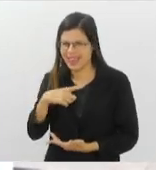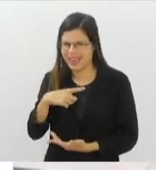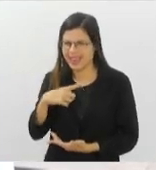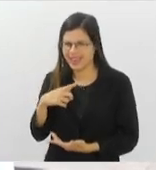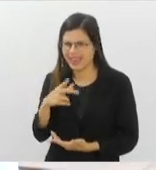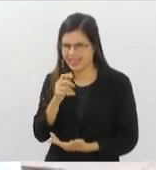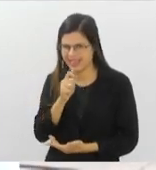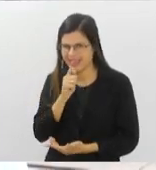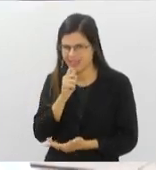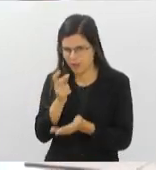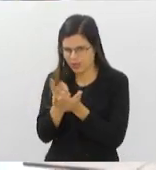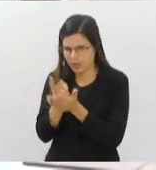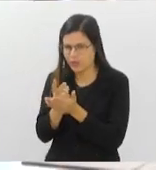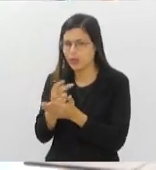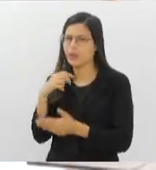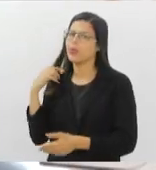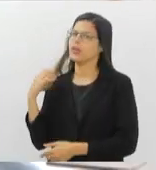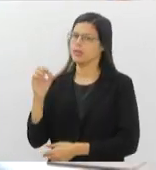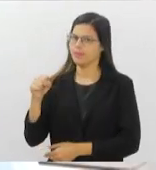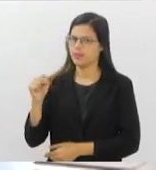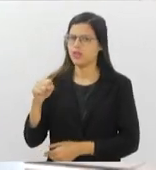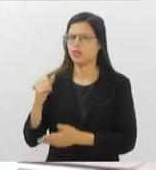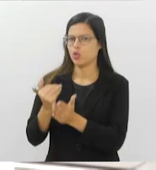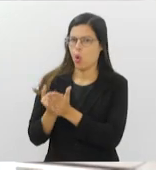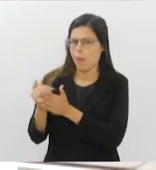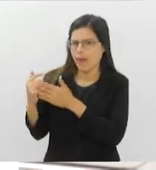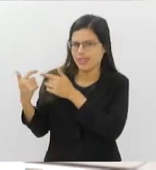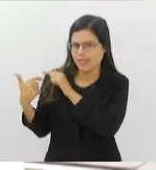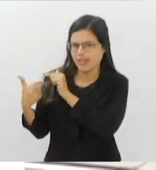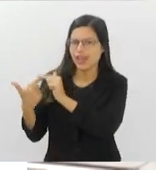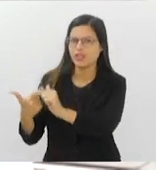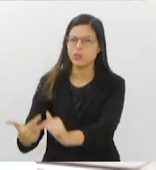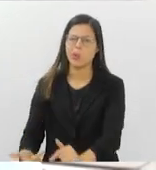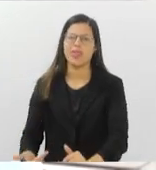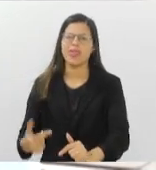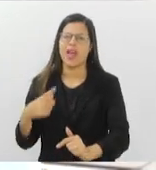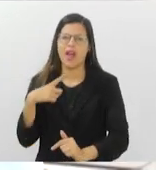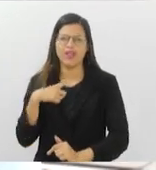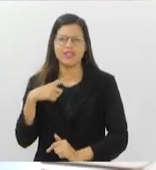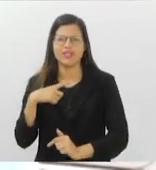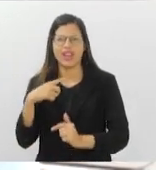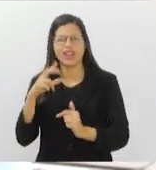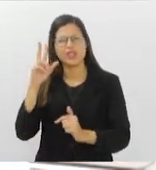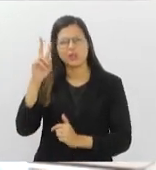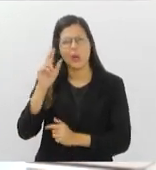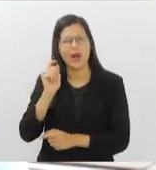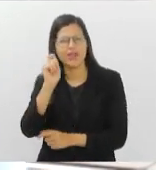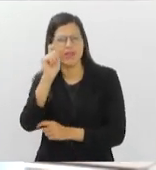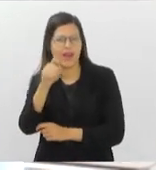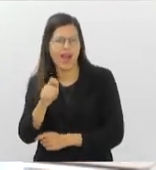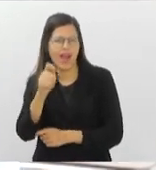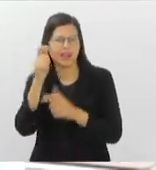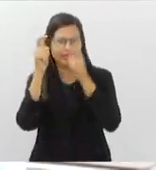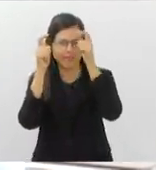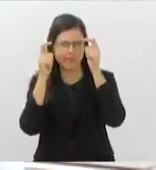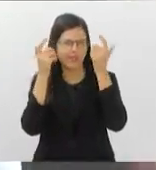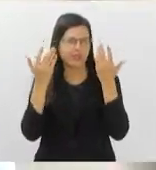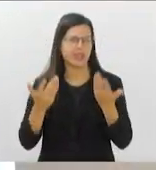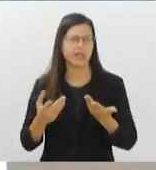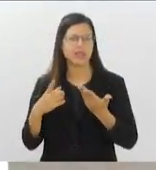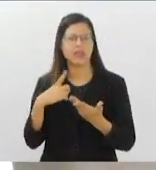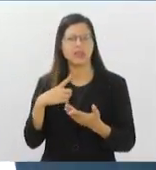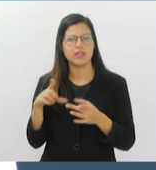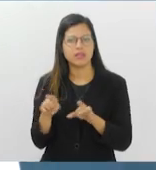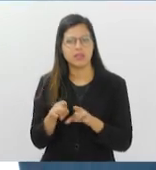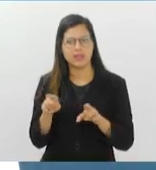faz. Vamos começar pelos clássicos, então a gente traz aí os contos de fada, a gente tem ali editoras que fazem, às vezes, abordagem